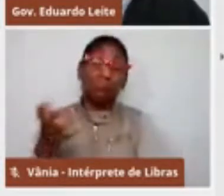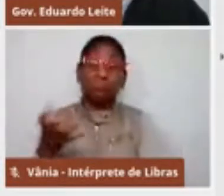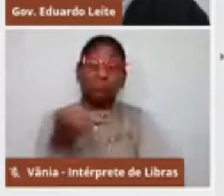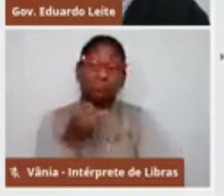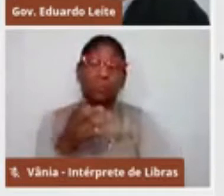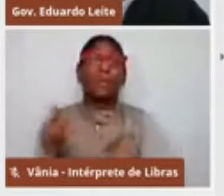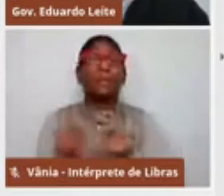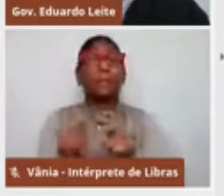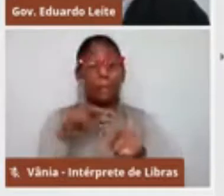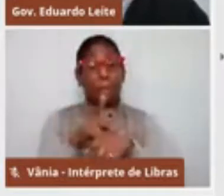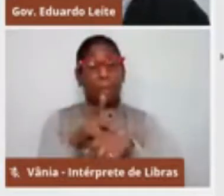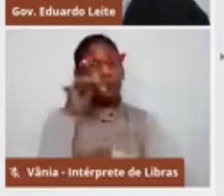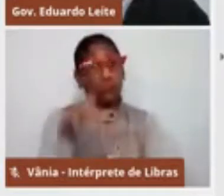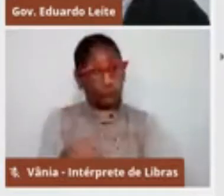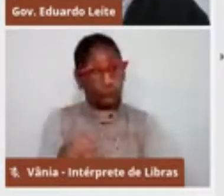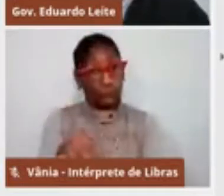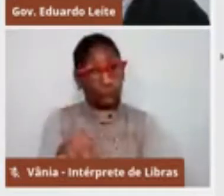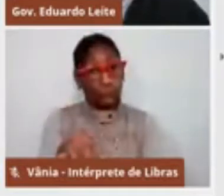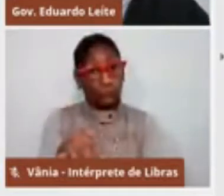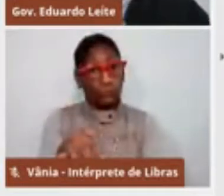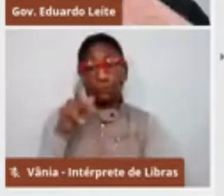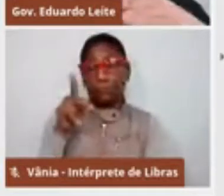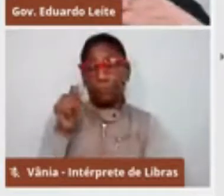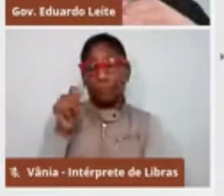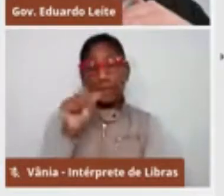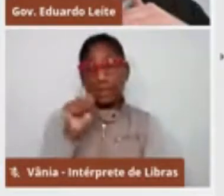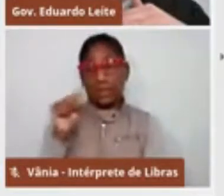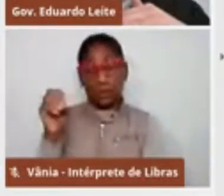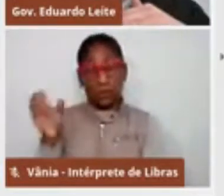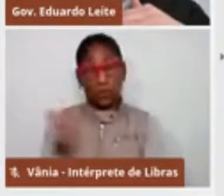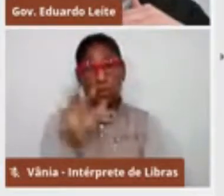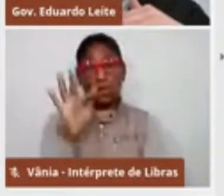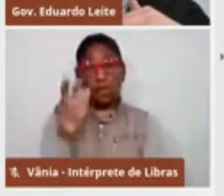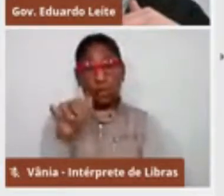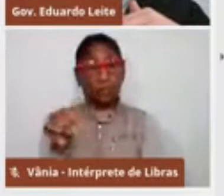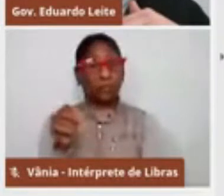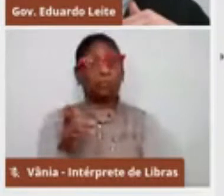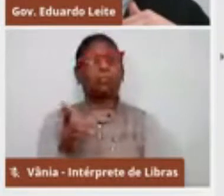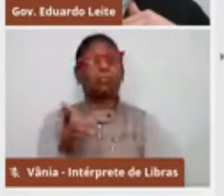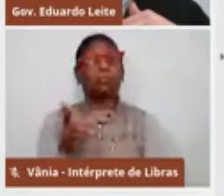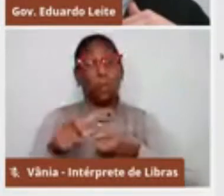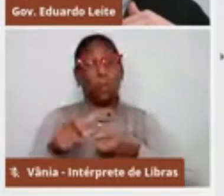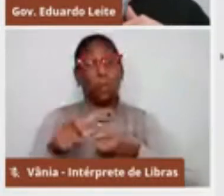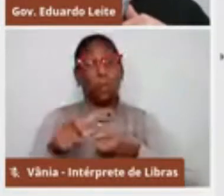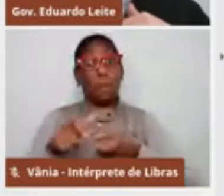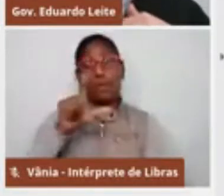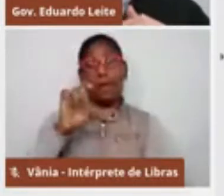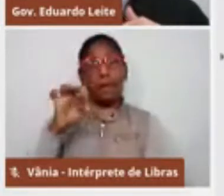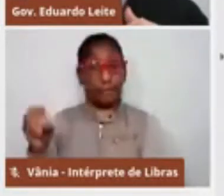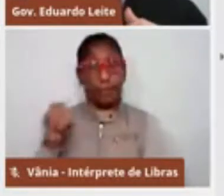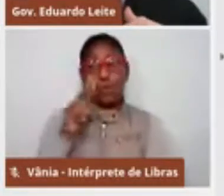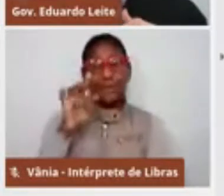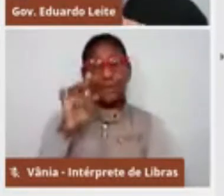certa estabilidade, né? Passo Fundo, a gente viu um crescimento na ocupação de leitos de UTI, crescendo